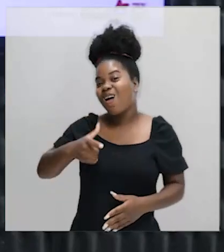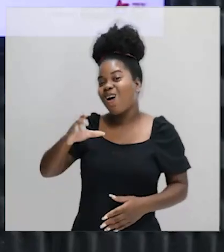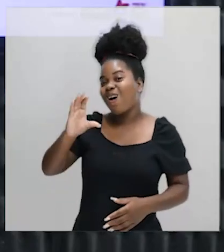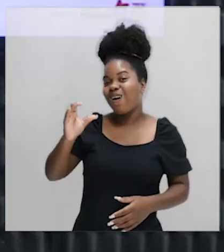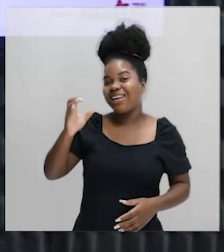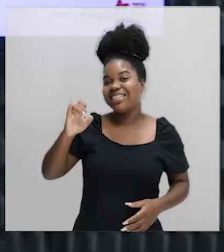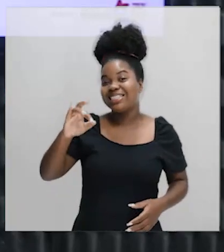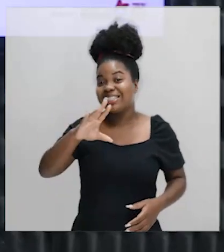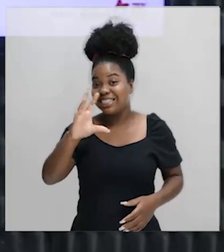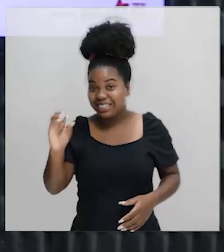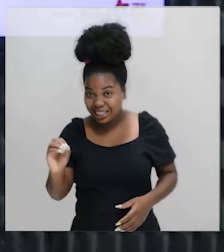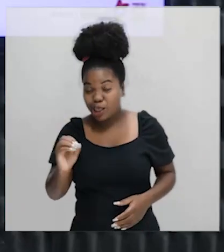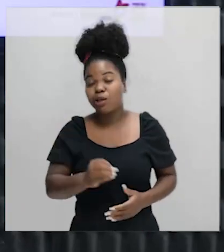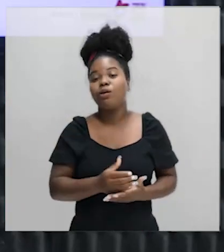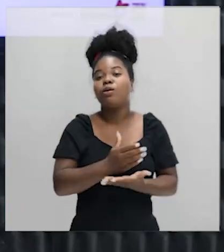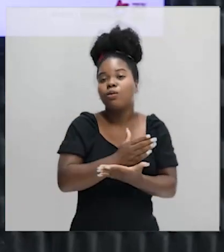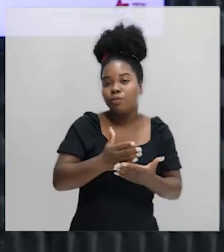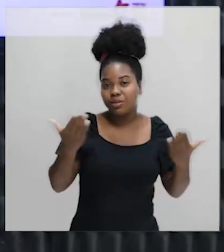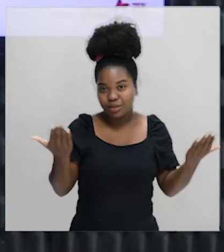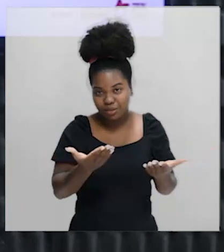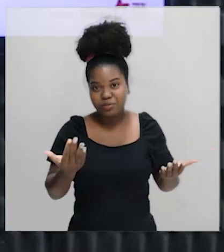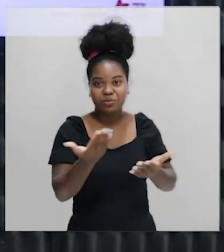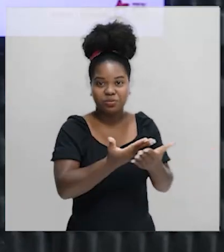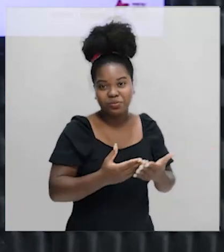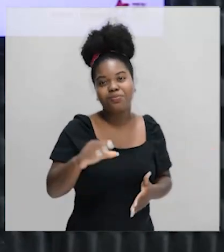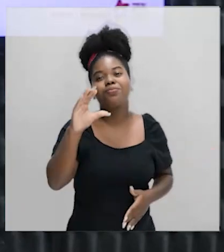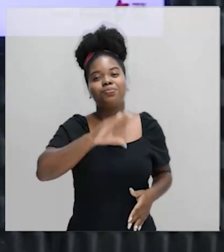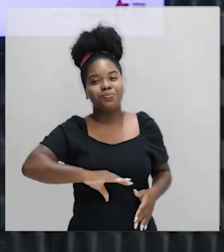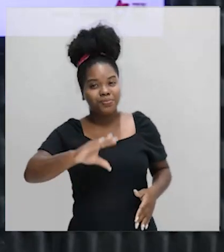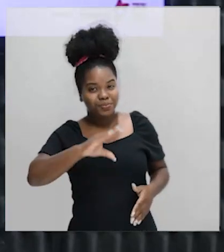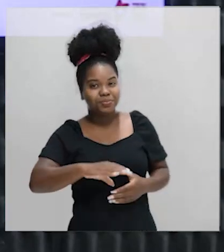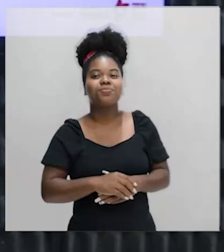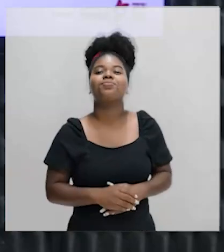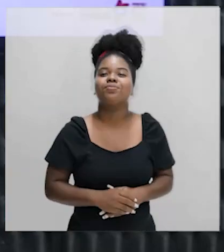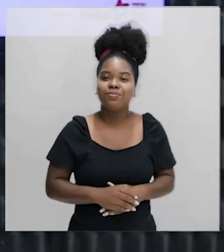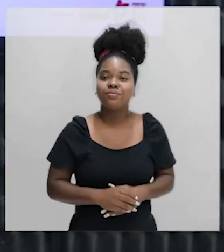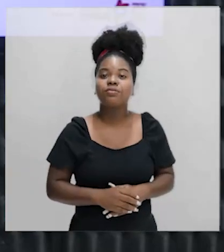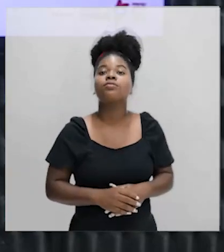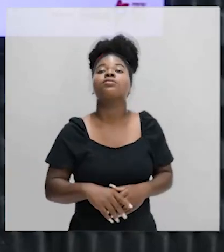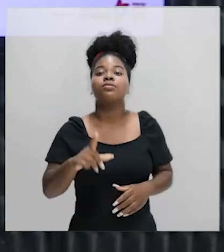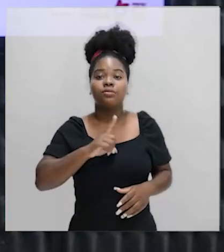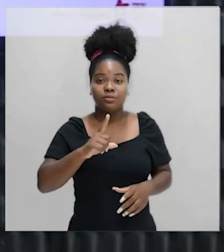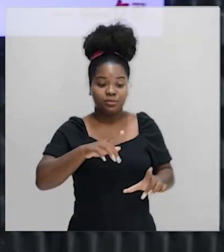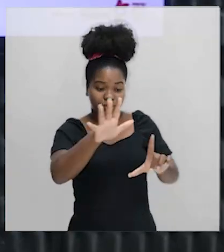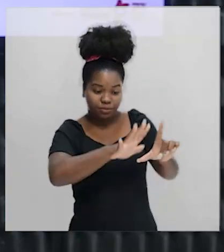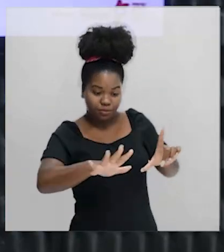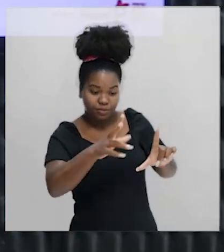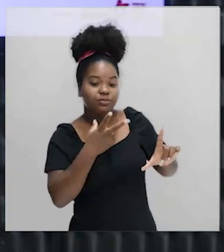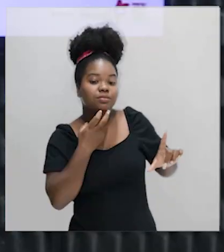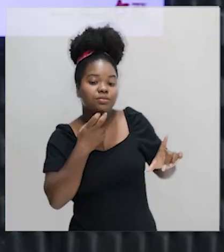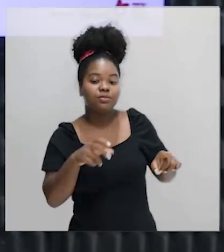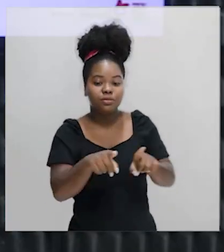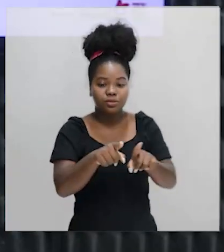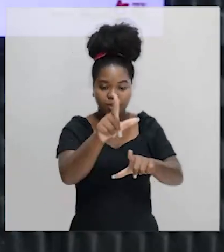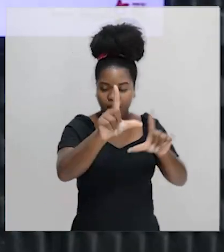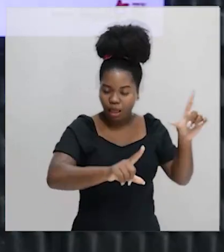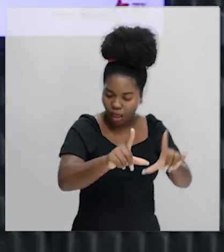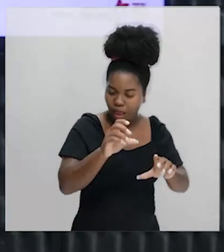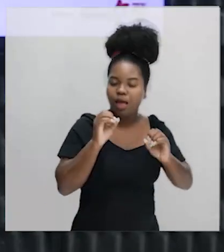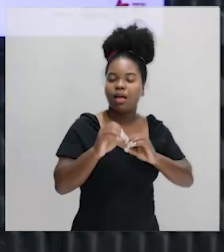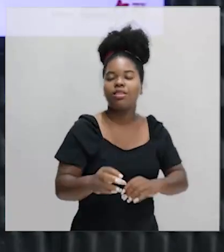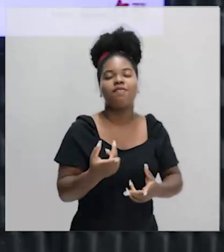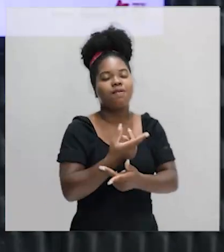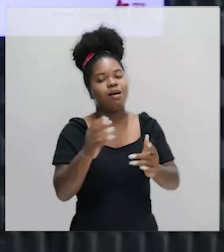professora Conceição Alencar e começa agora a sua aula de língua portuguesa. Se liga no portal do estudante e na TV Educação que tem